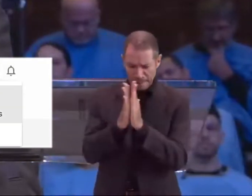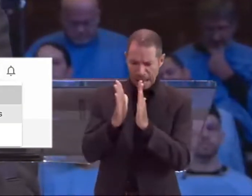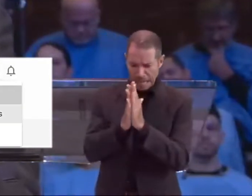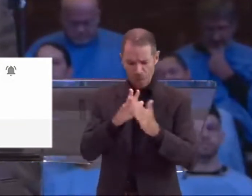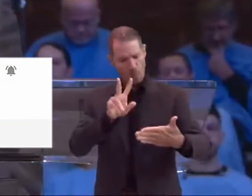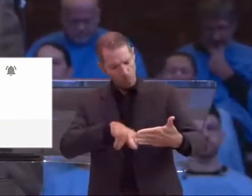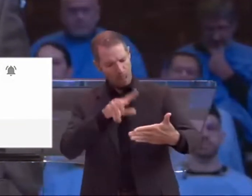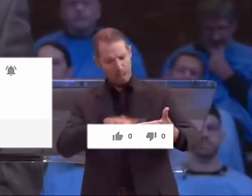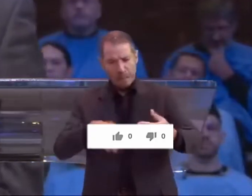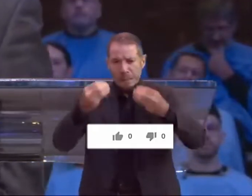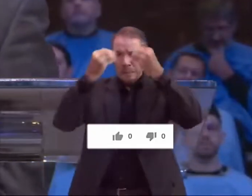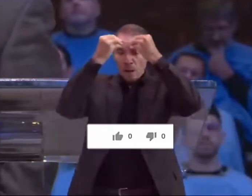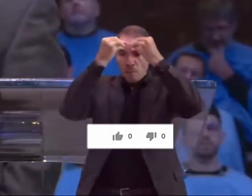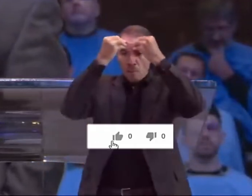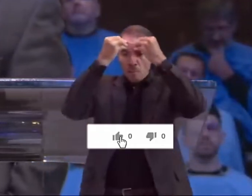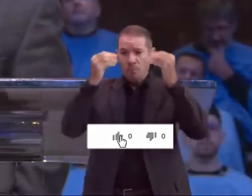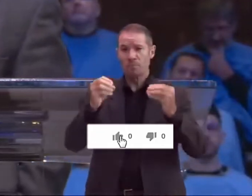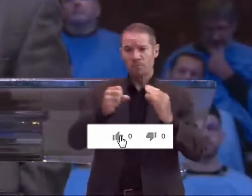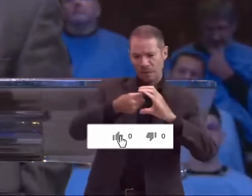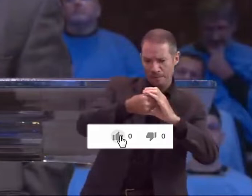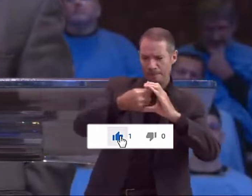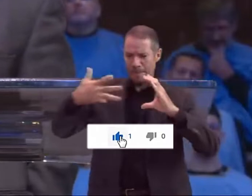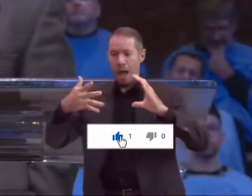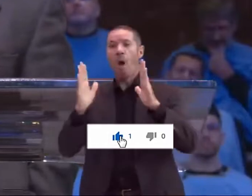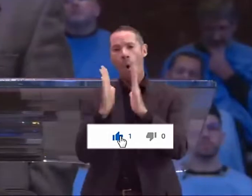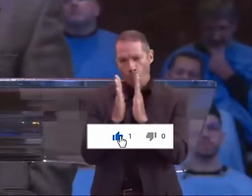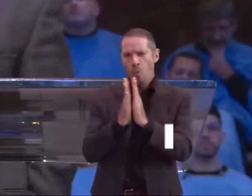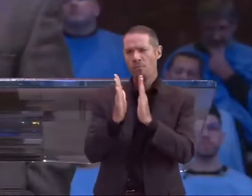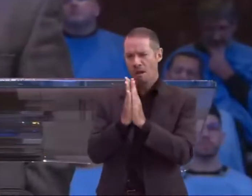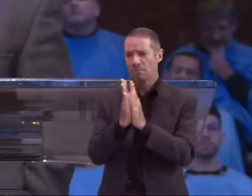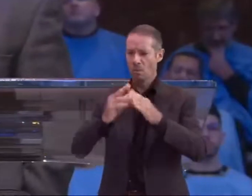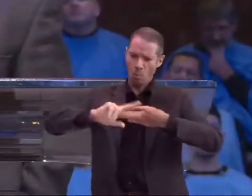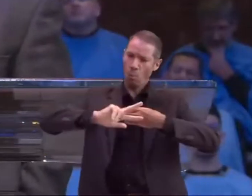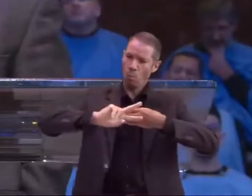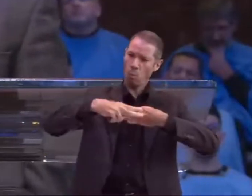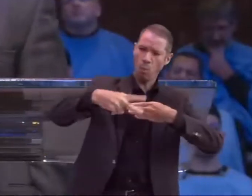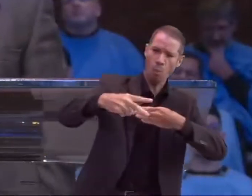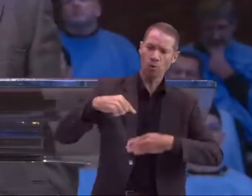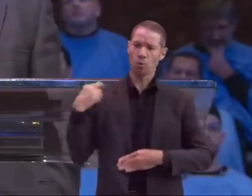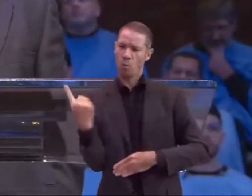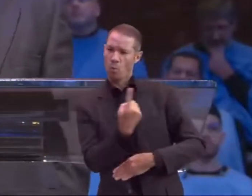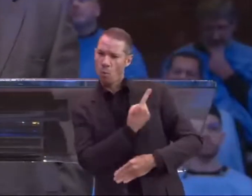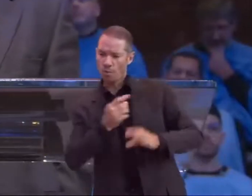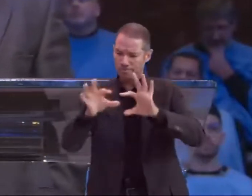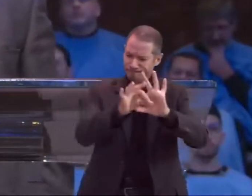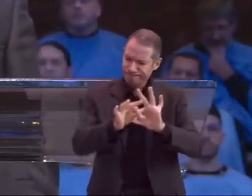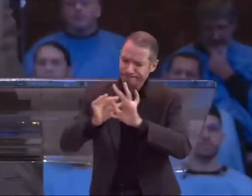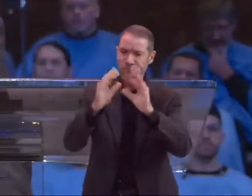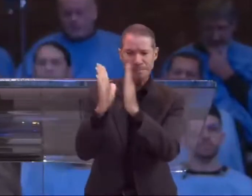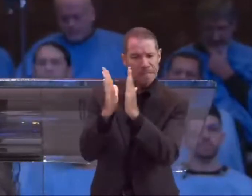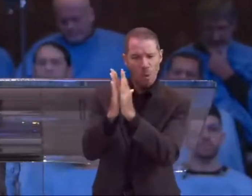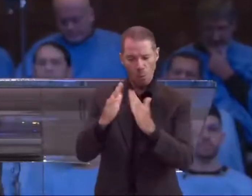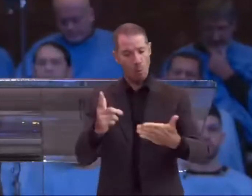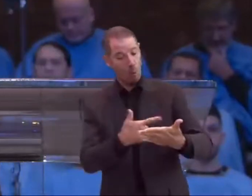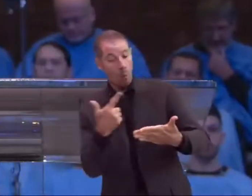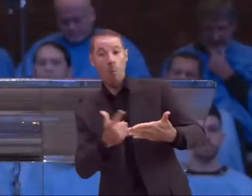meditando sobre os outros aspectos da oração durante a nossa campanha, no seu devocional, naquele